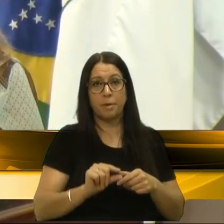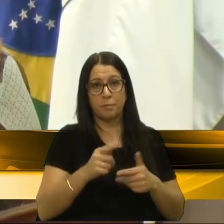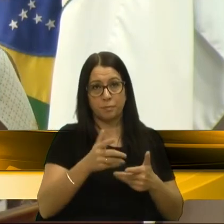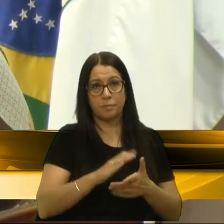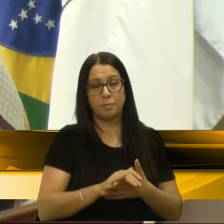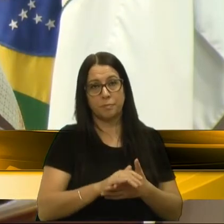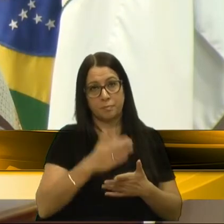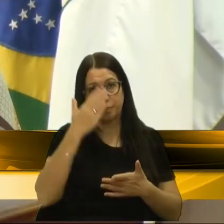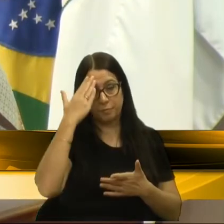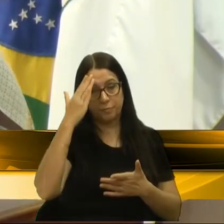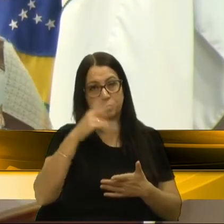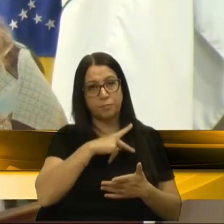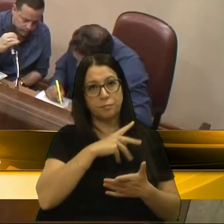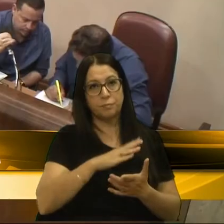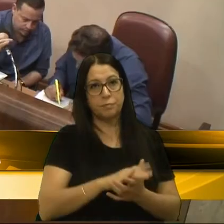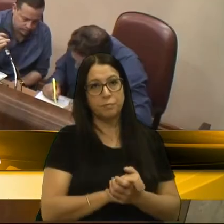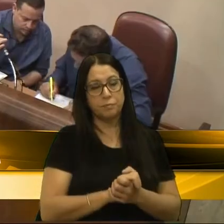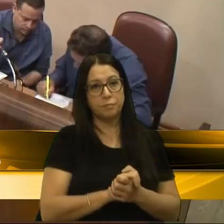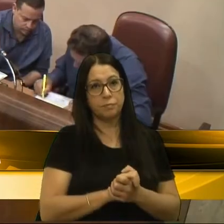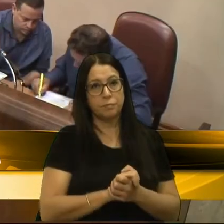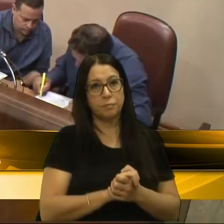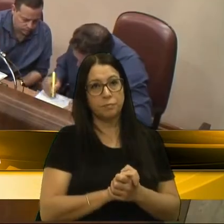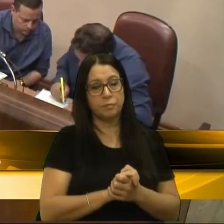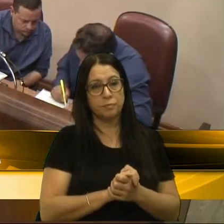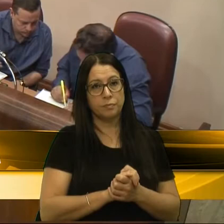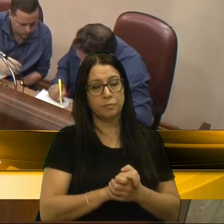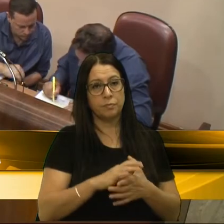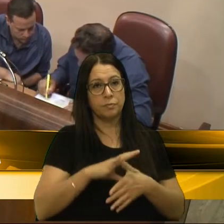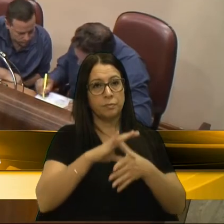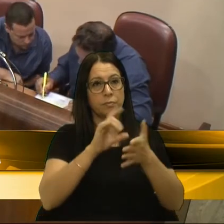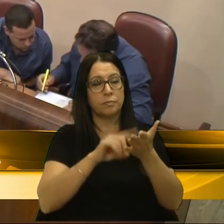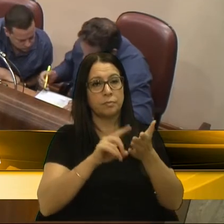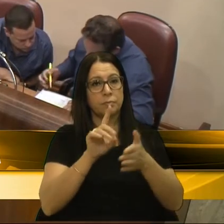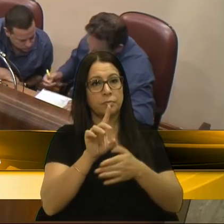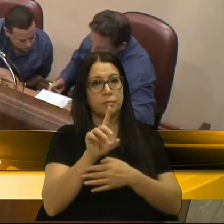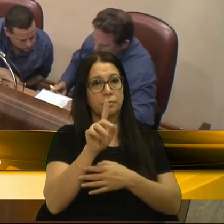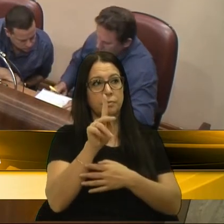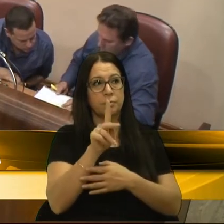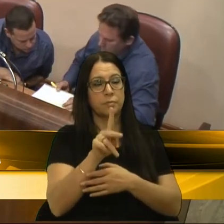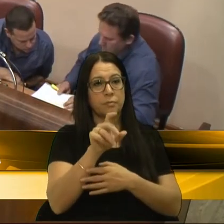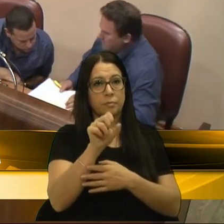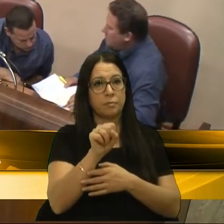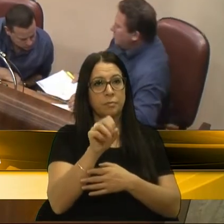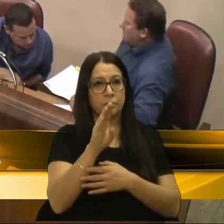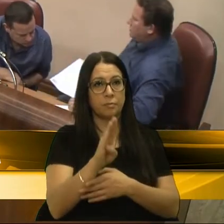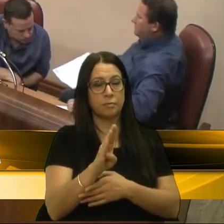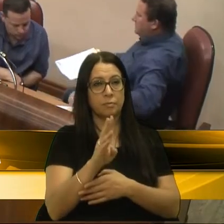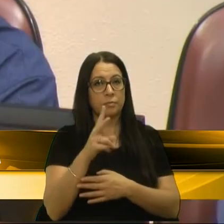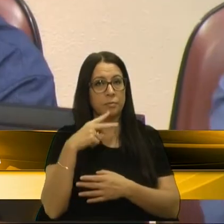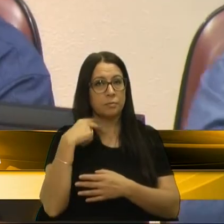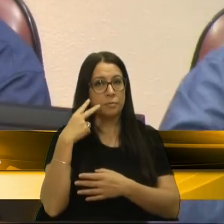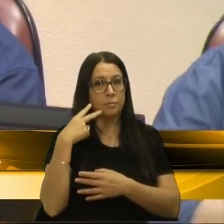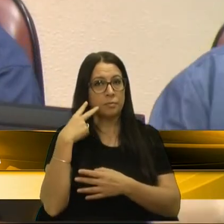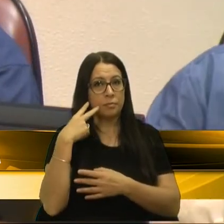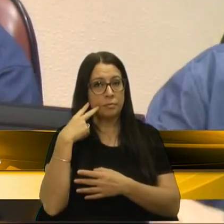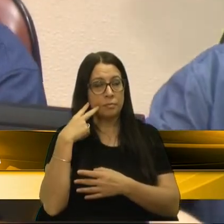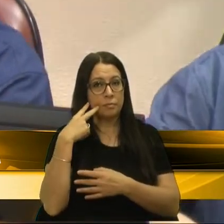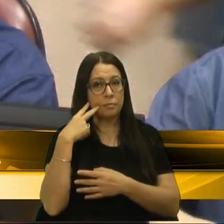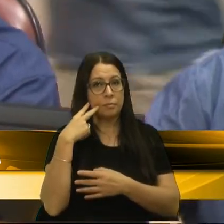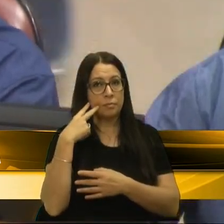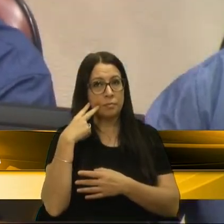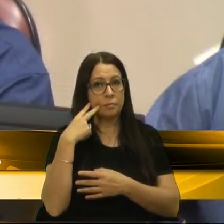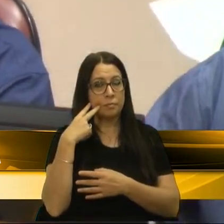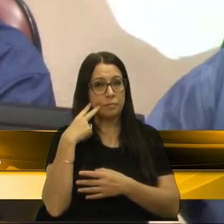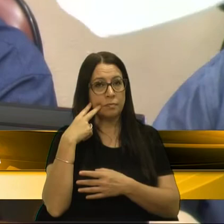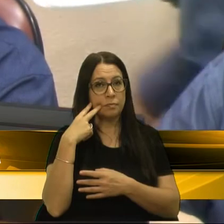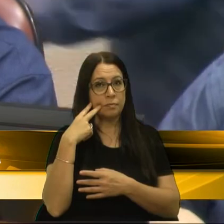isso. Muito obrigada, presidente. Declaração de líder da bancada do PSB. Com a palavra,